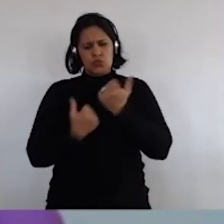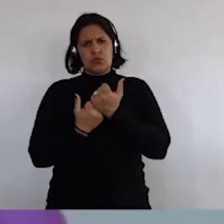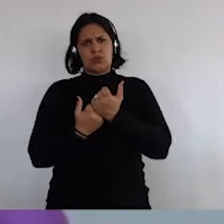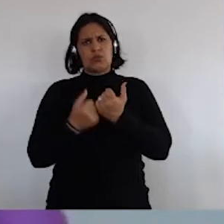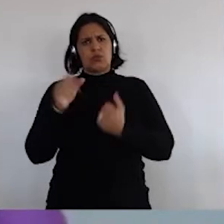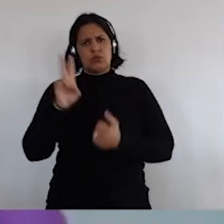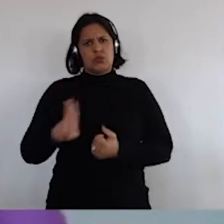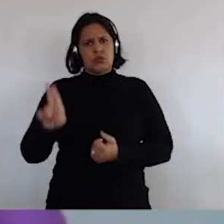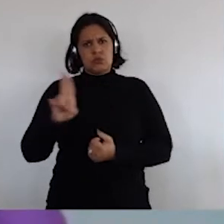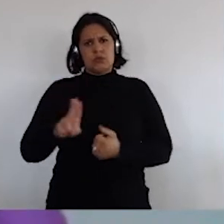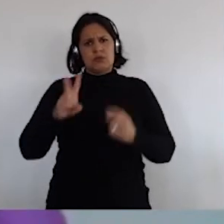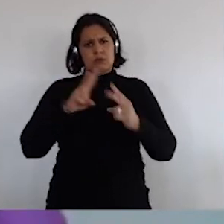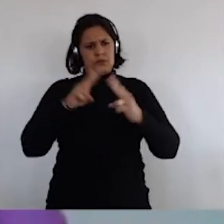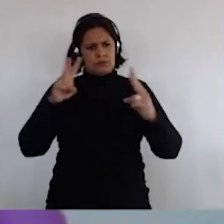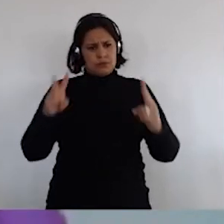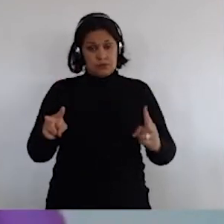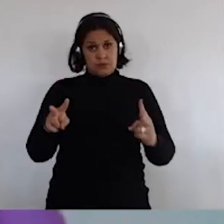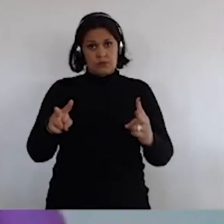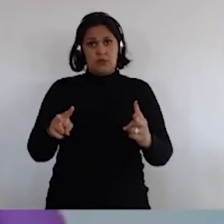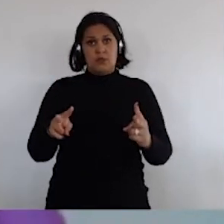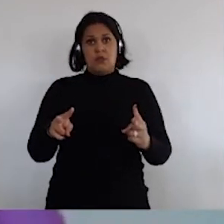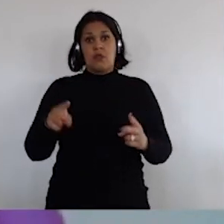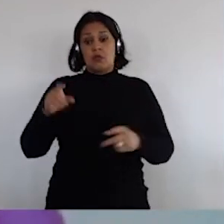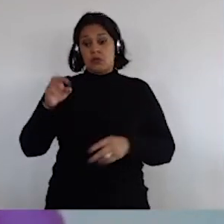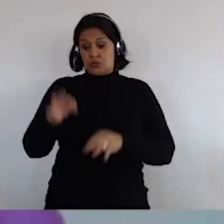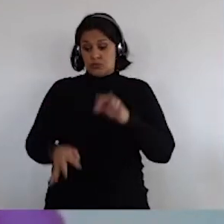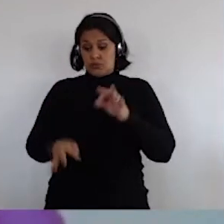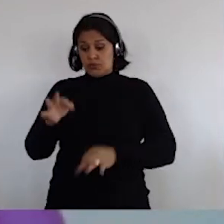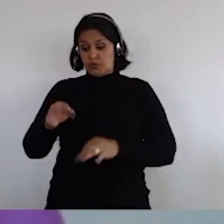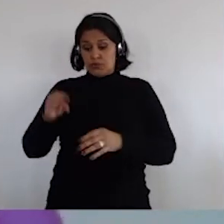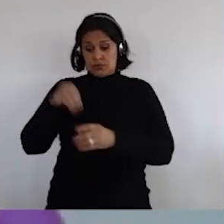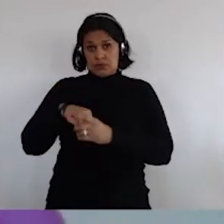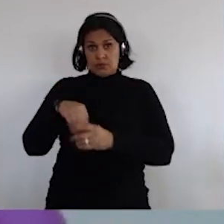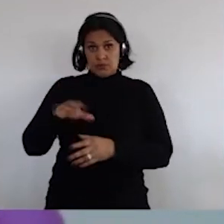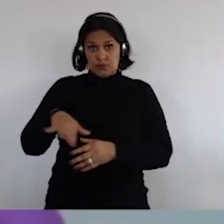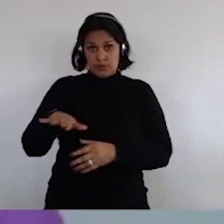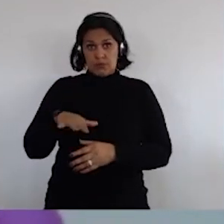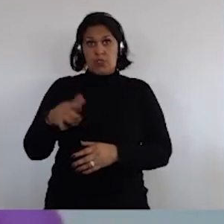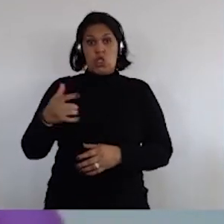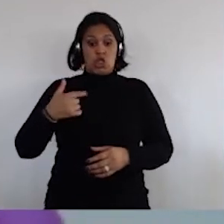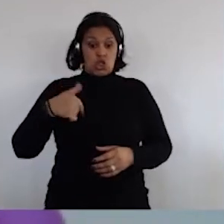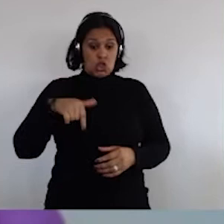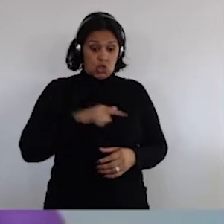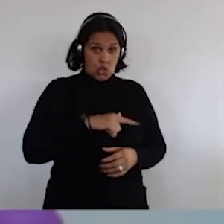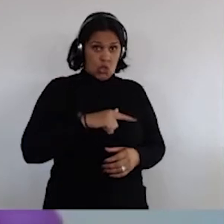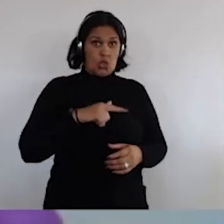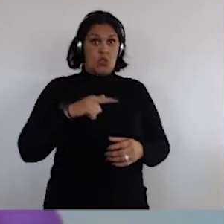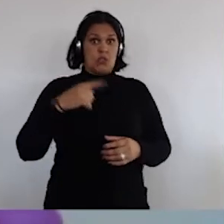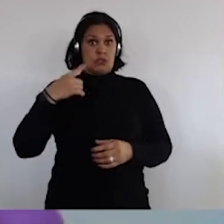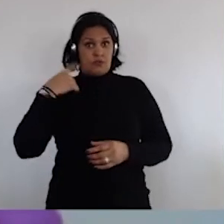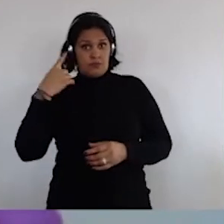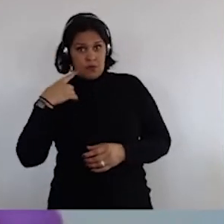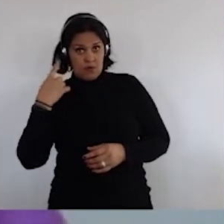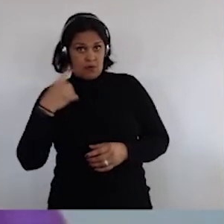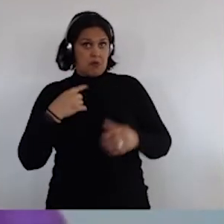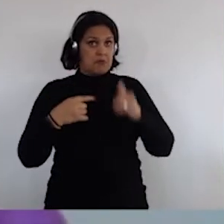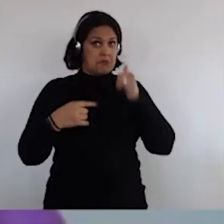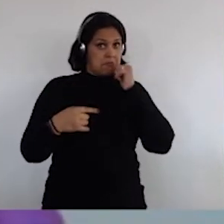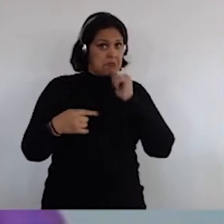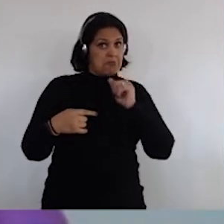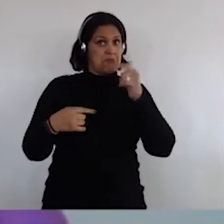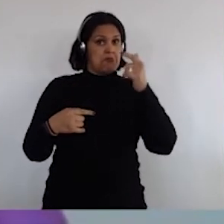virtualização, o judiciário e seus operadores, nós, advogados e advogadas,